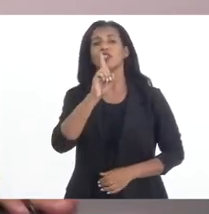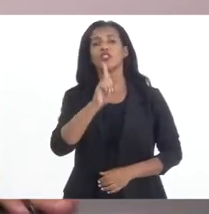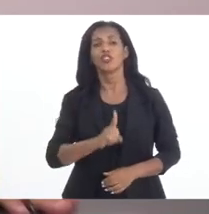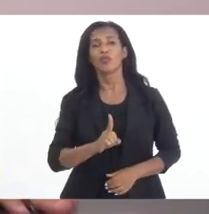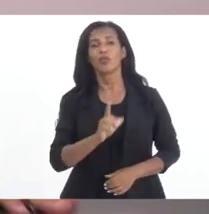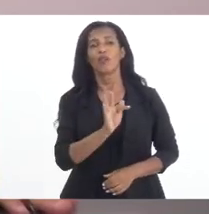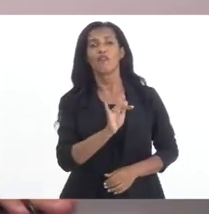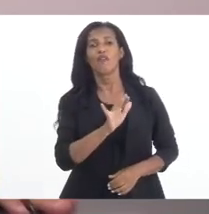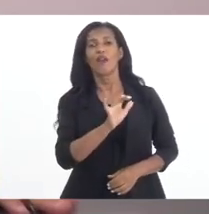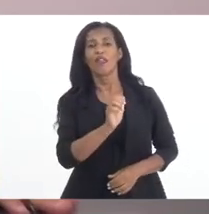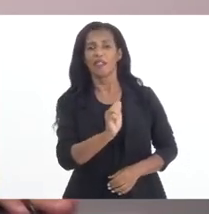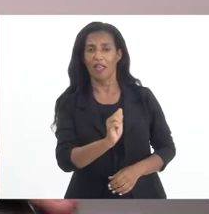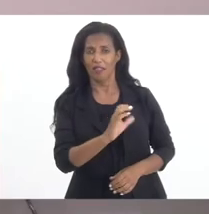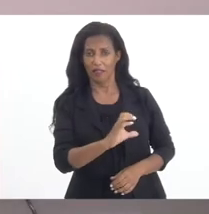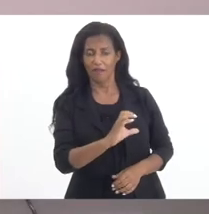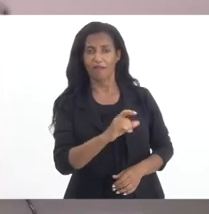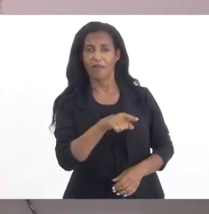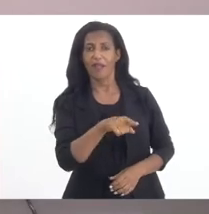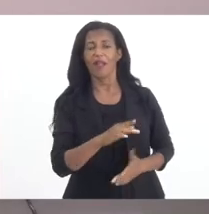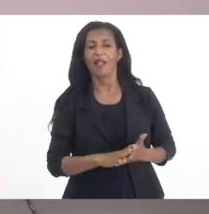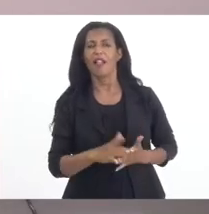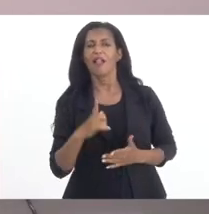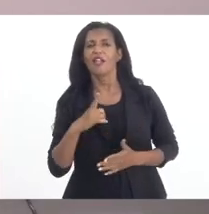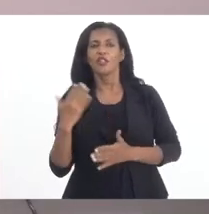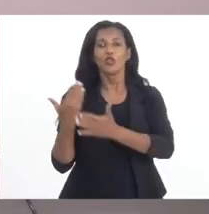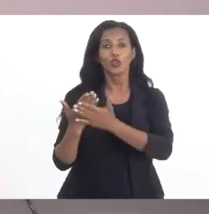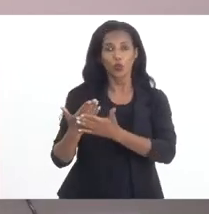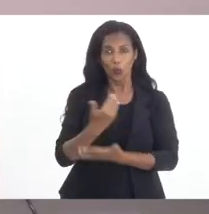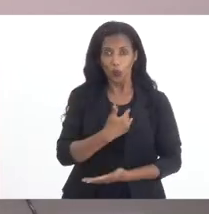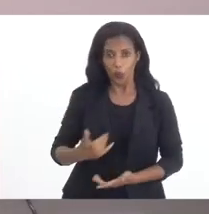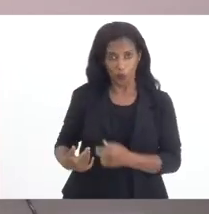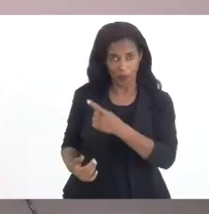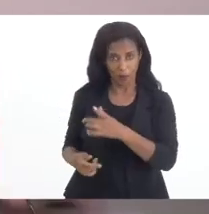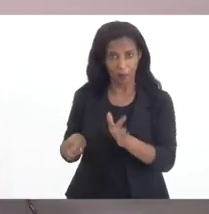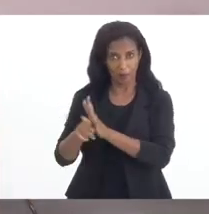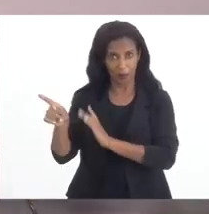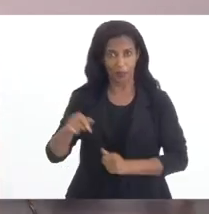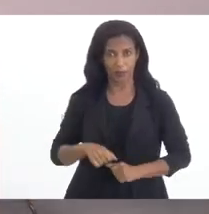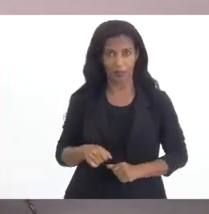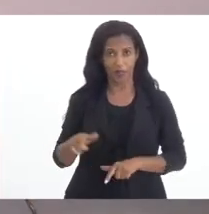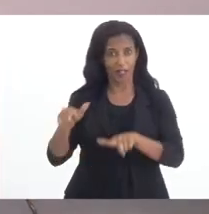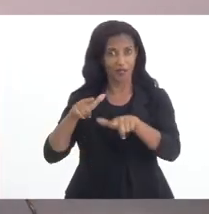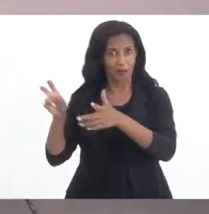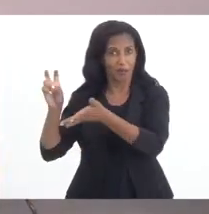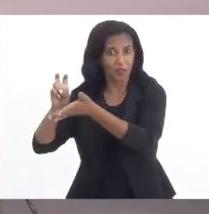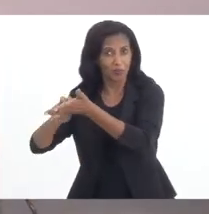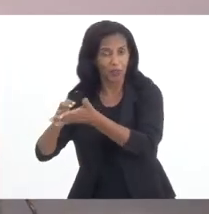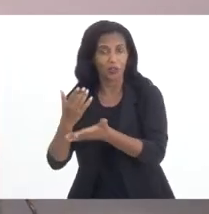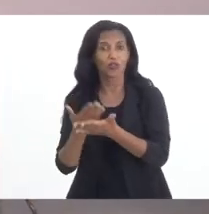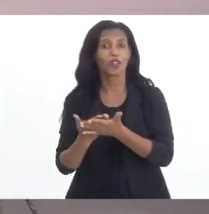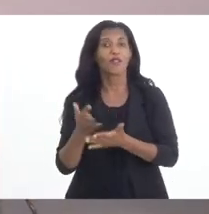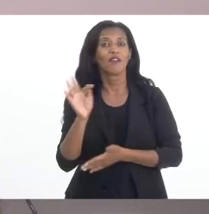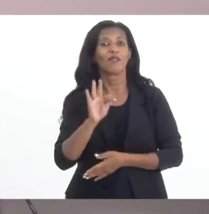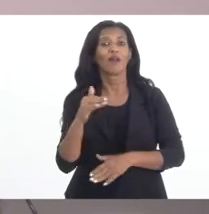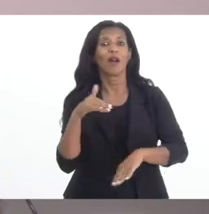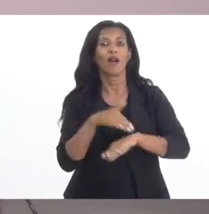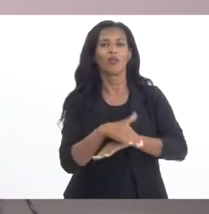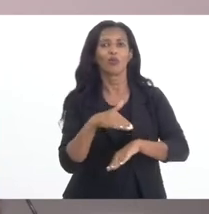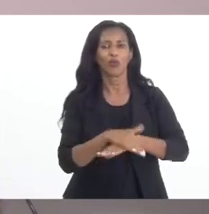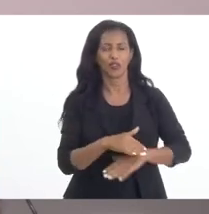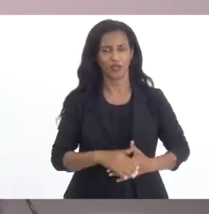da FATEC, ela fez escola, se ela fez universidade pública. Pergunta ela. Ela trabalhava de manhã e fazia faculdade o quê? À